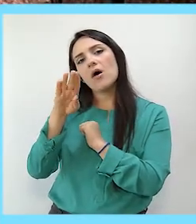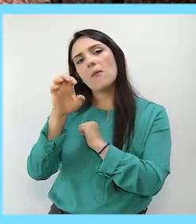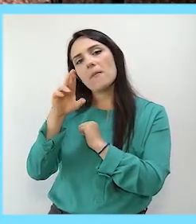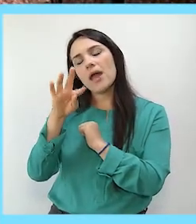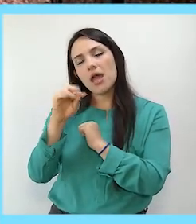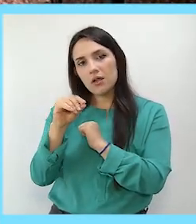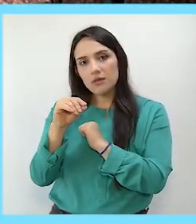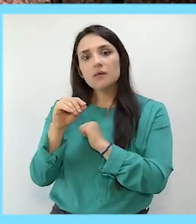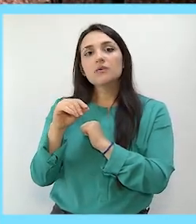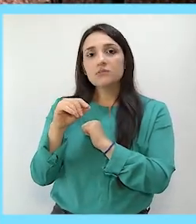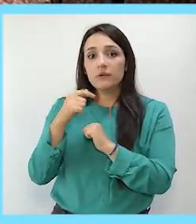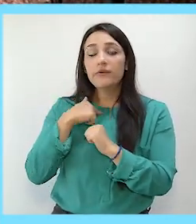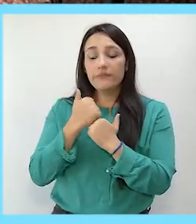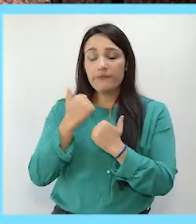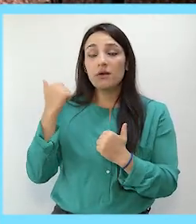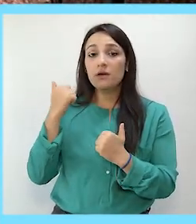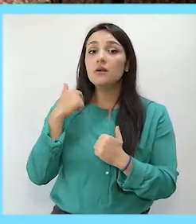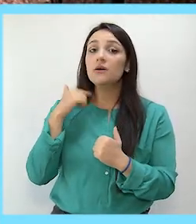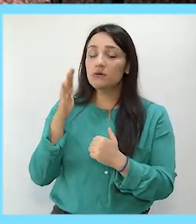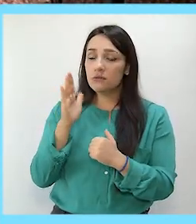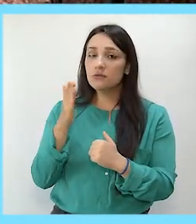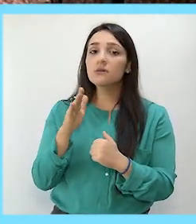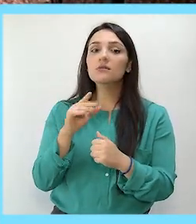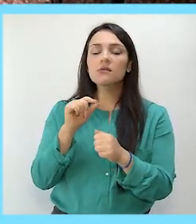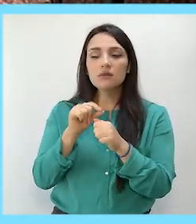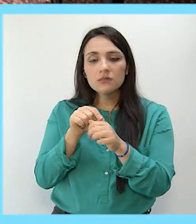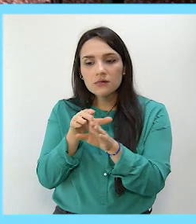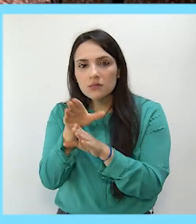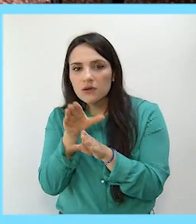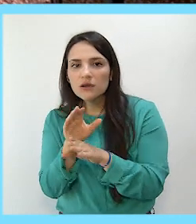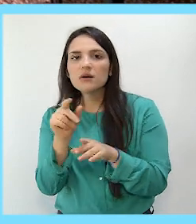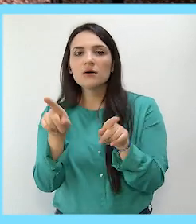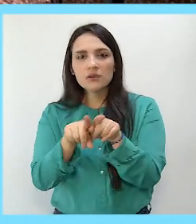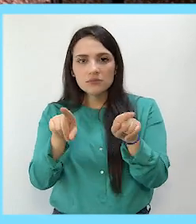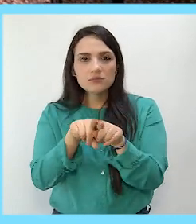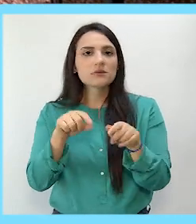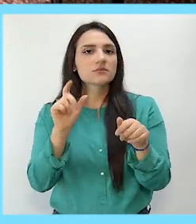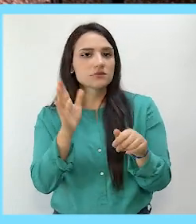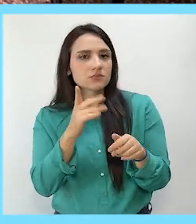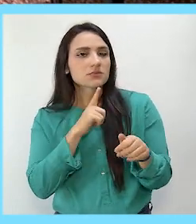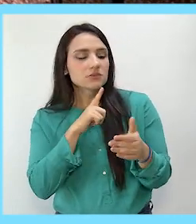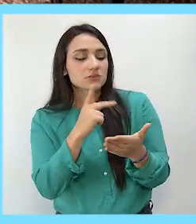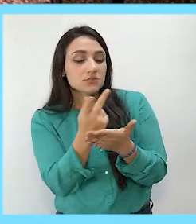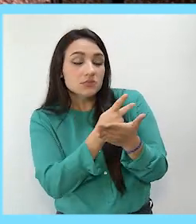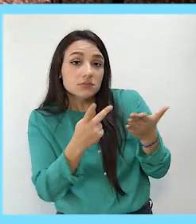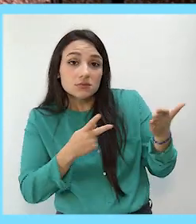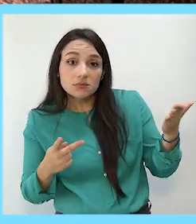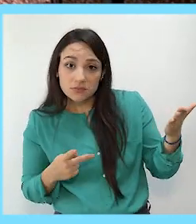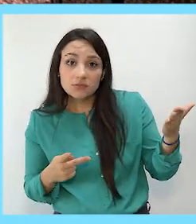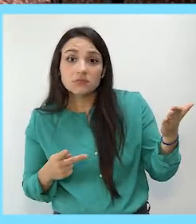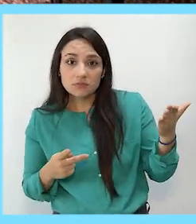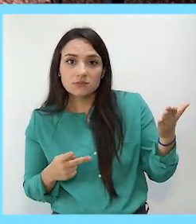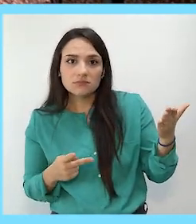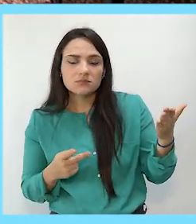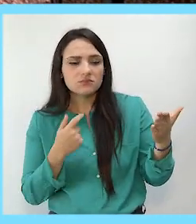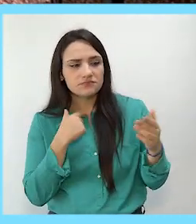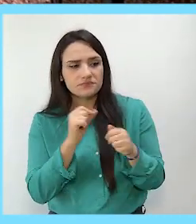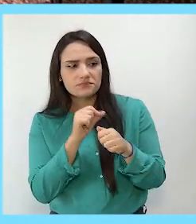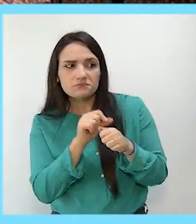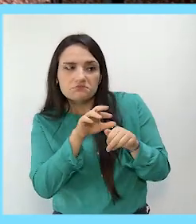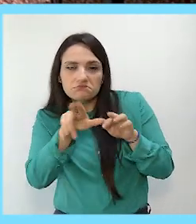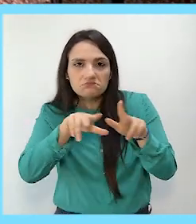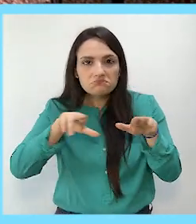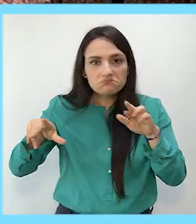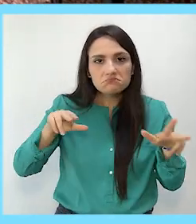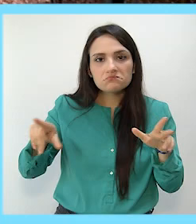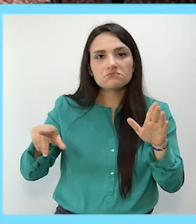várias inovações já no âmbito da consultoria, dos pareceres, né? Na forma de nós darmos os pareceres, criei alguns outros